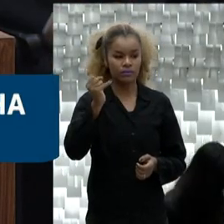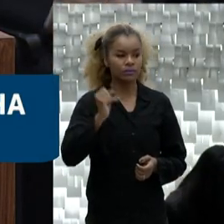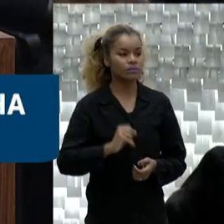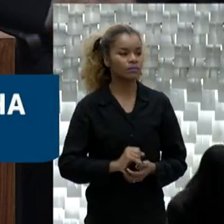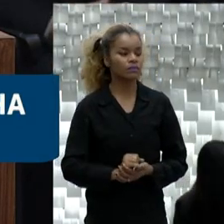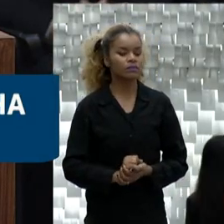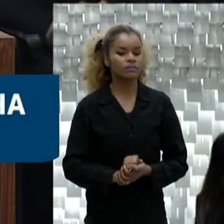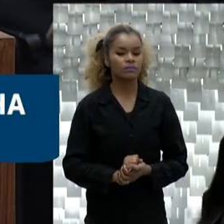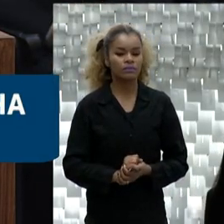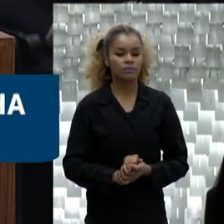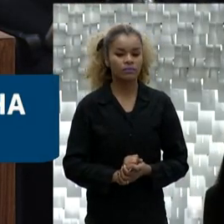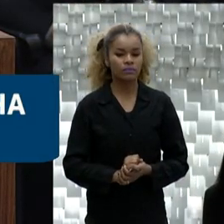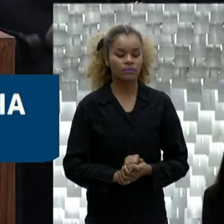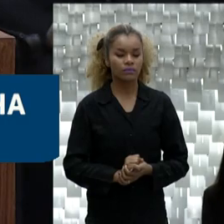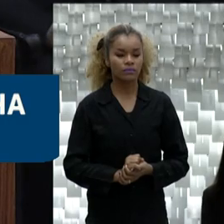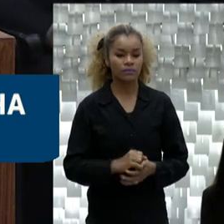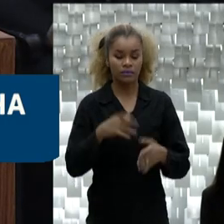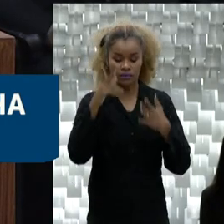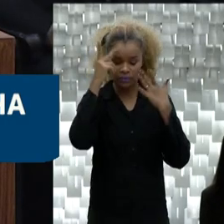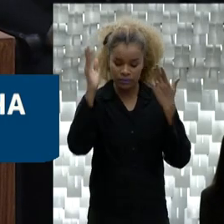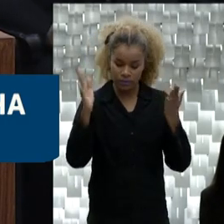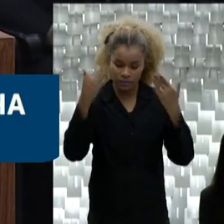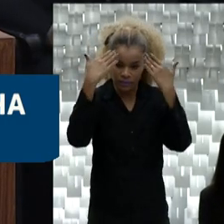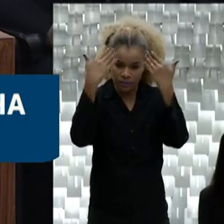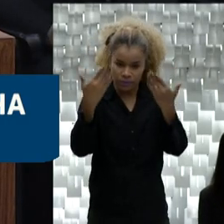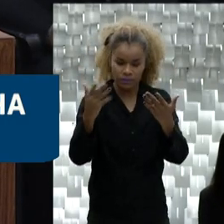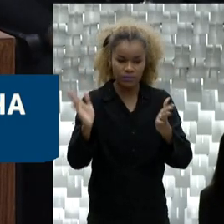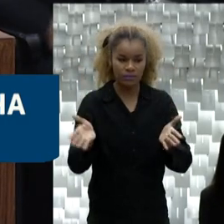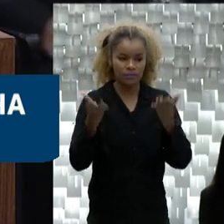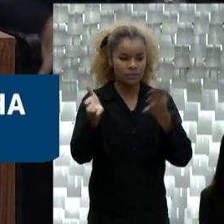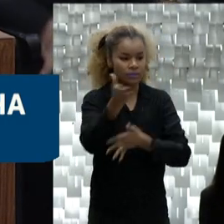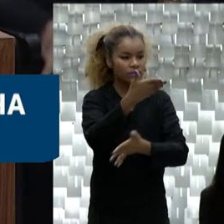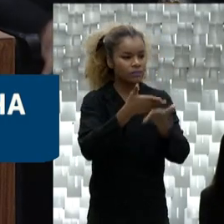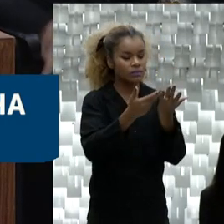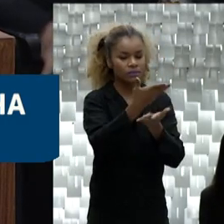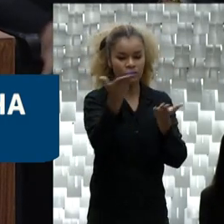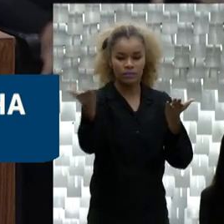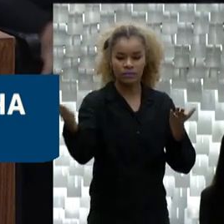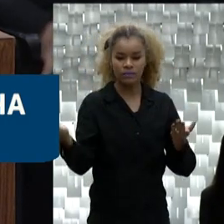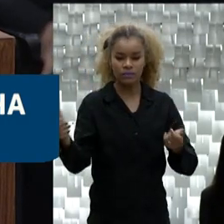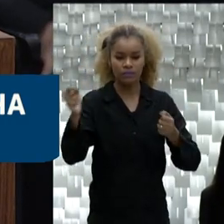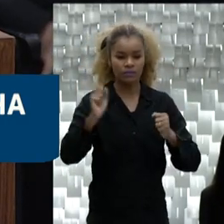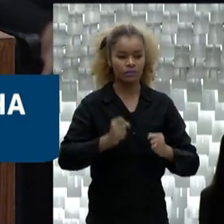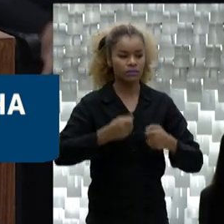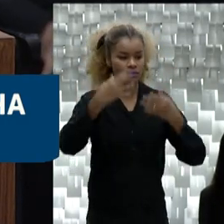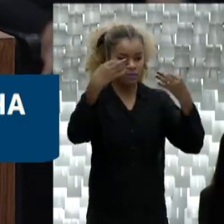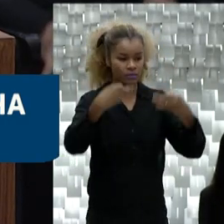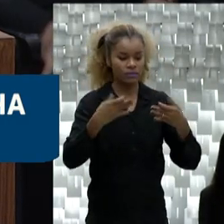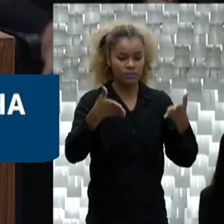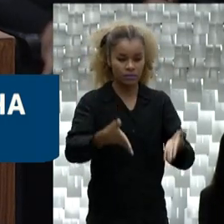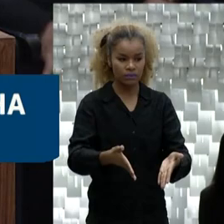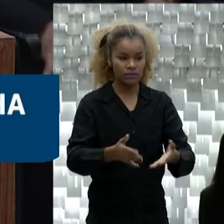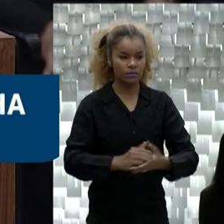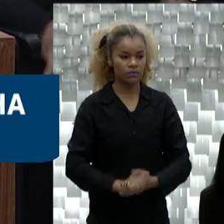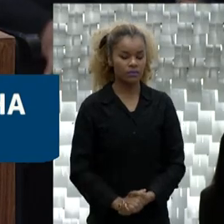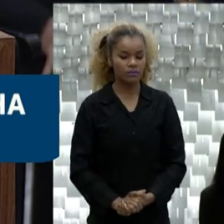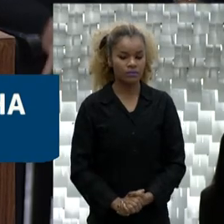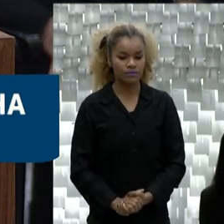Justiça, a pessoa de quem eu saúdo, a todas as autoridades aqui presentes.